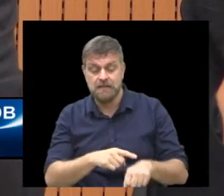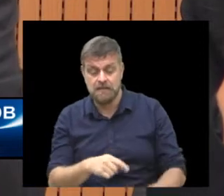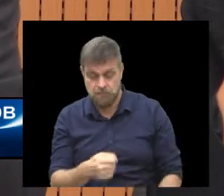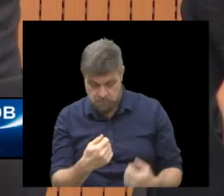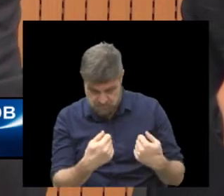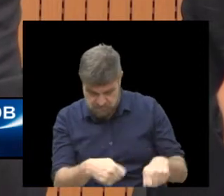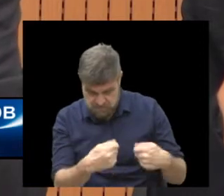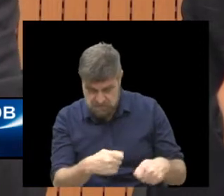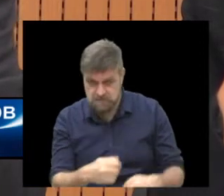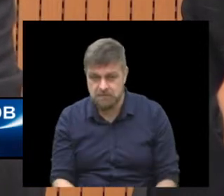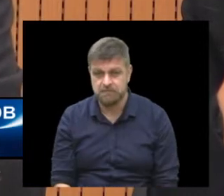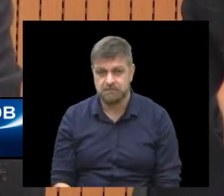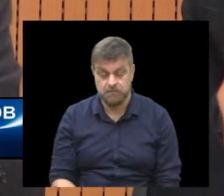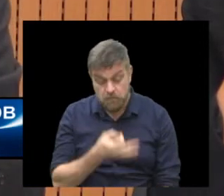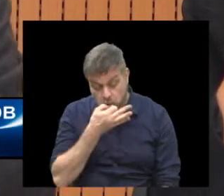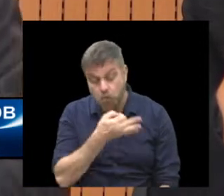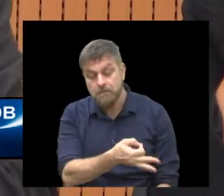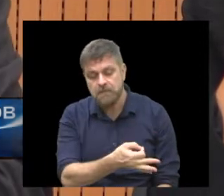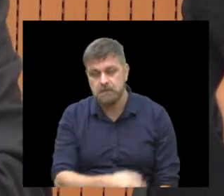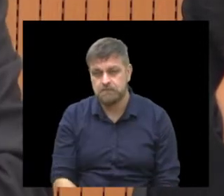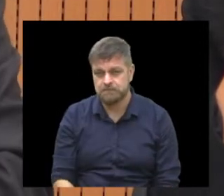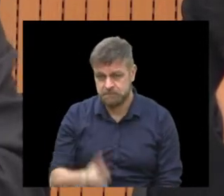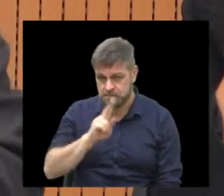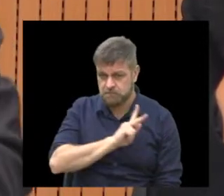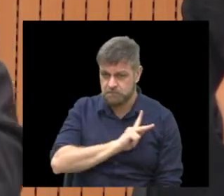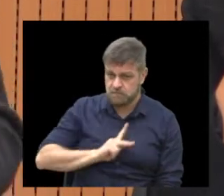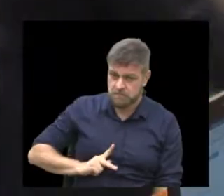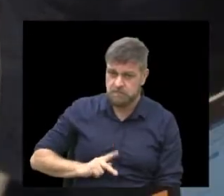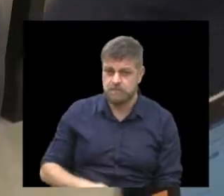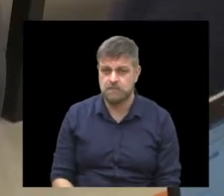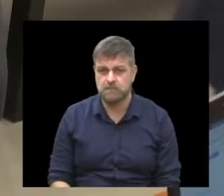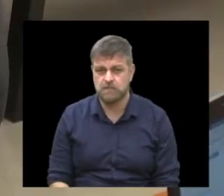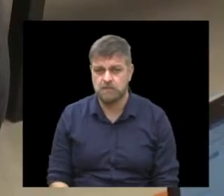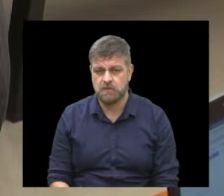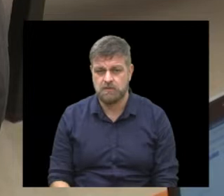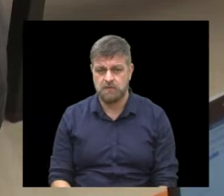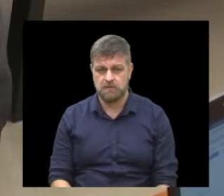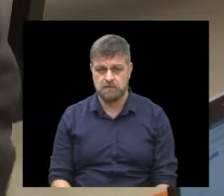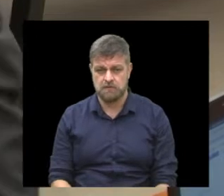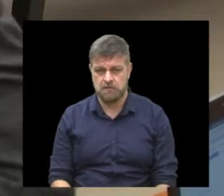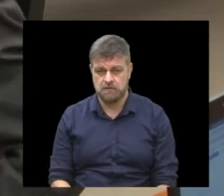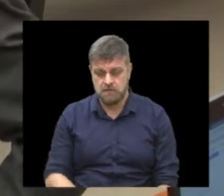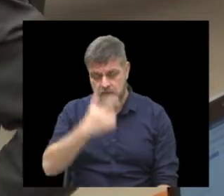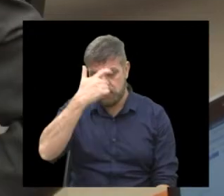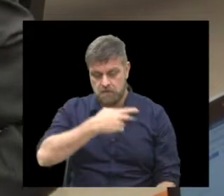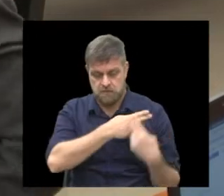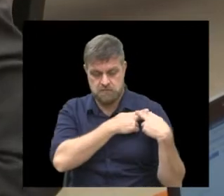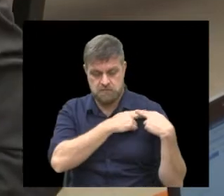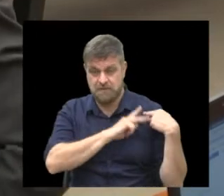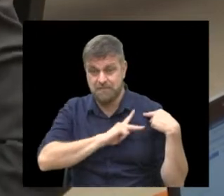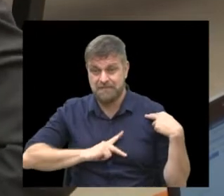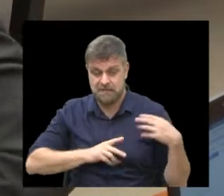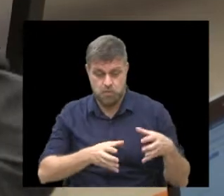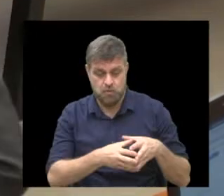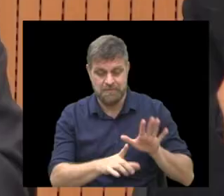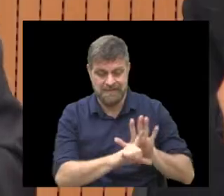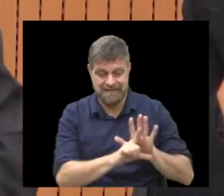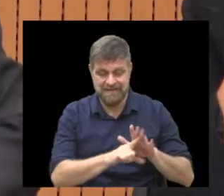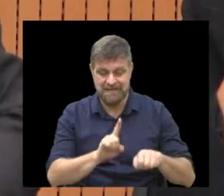para exarar o parecer. Senhor presidente, como presidente da comissão, requer até 10